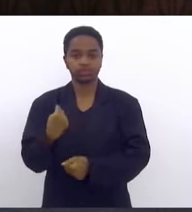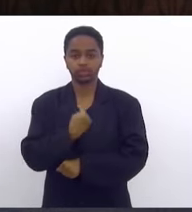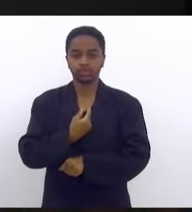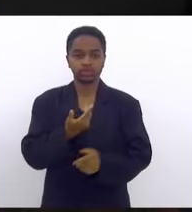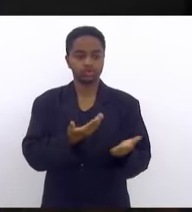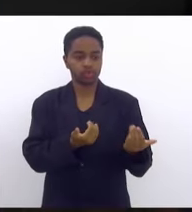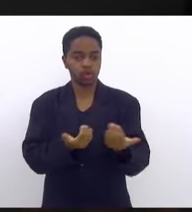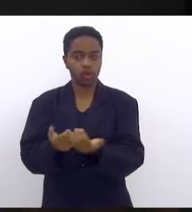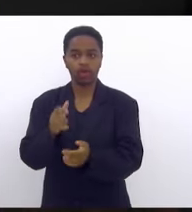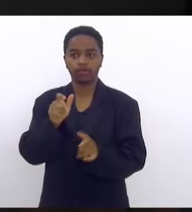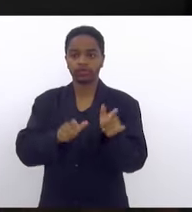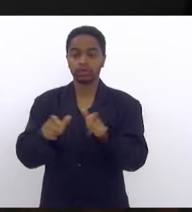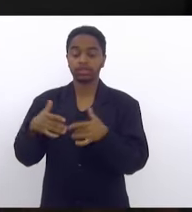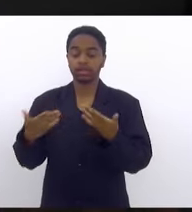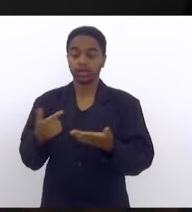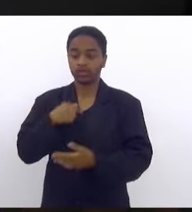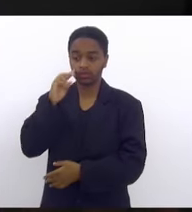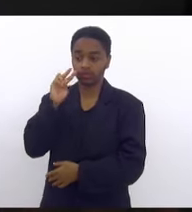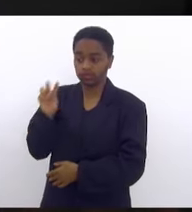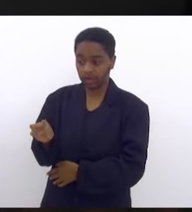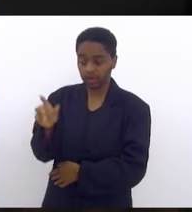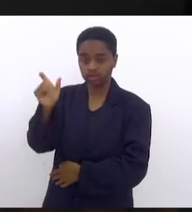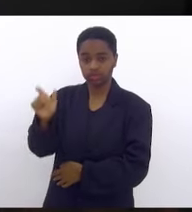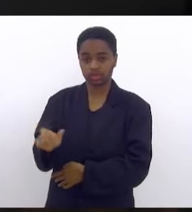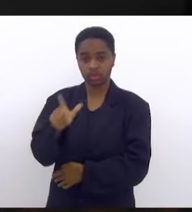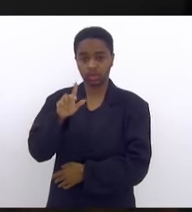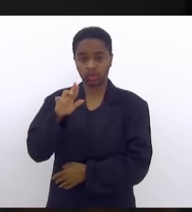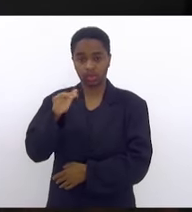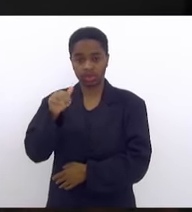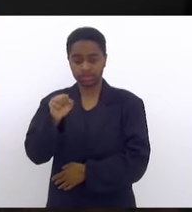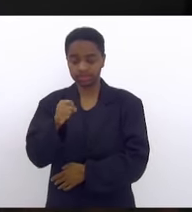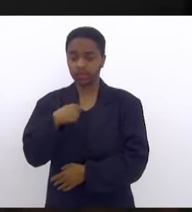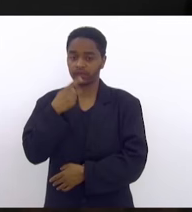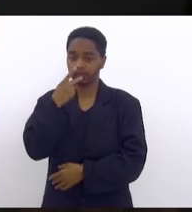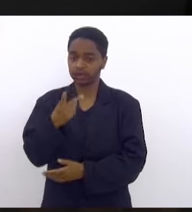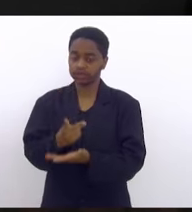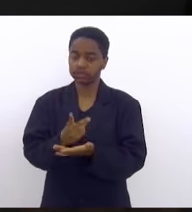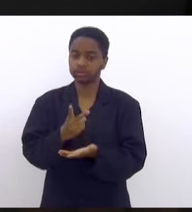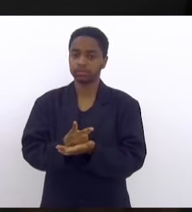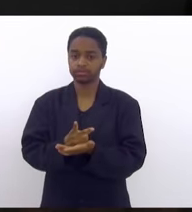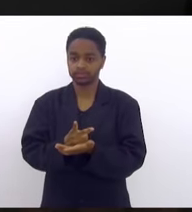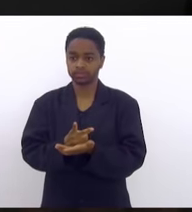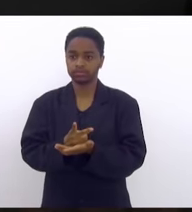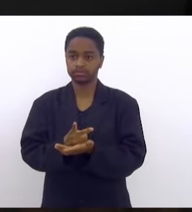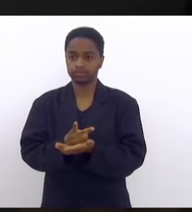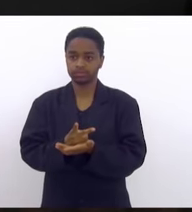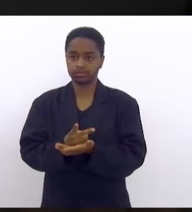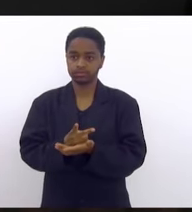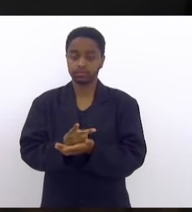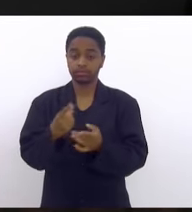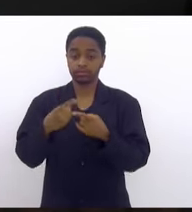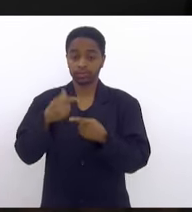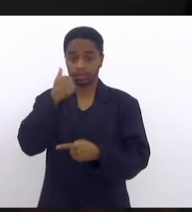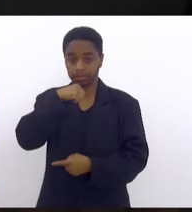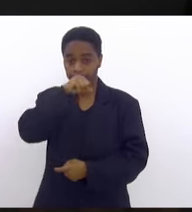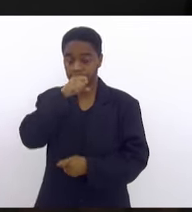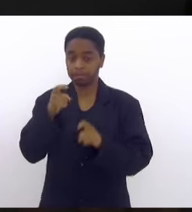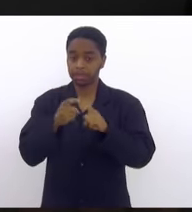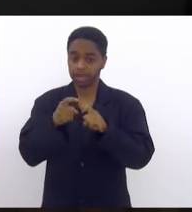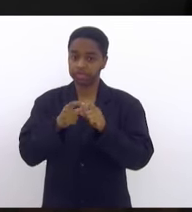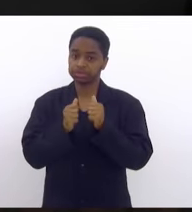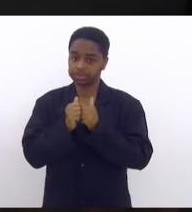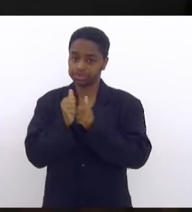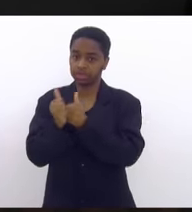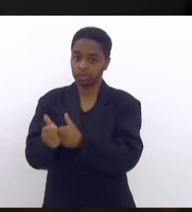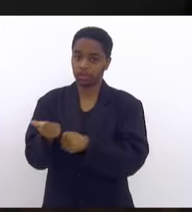quando eu vejo você, Dr. Lucas, eu, de fato, sempre falo isso, né? A mãe médica seguiu a carreira da mãe